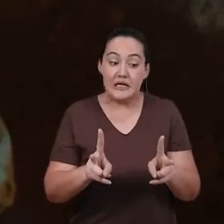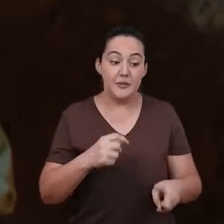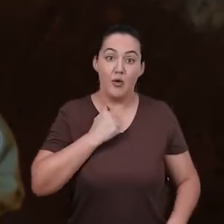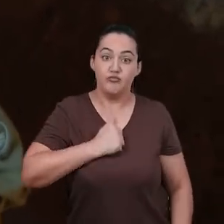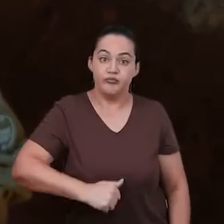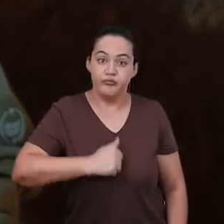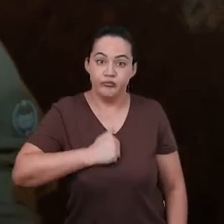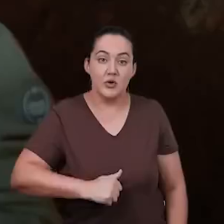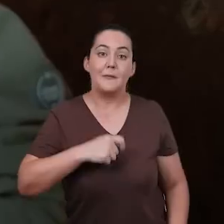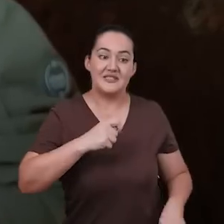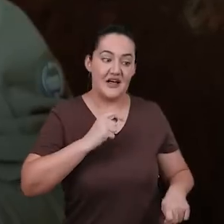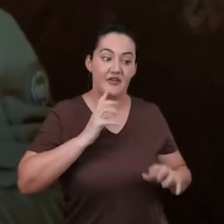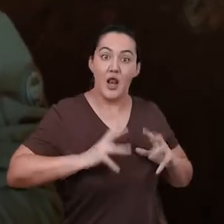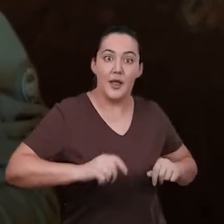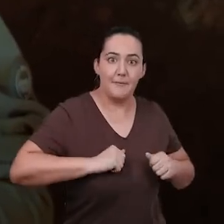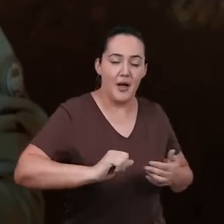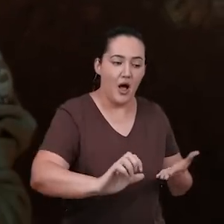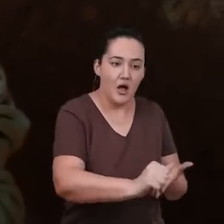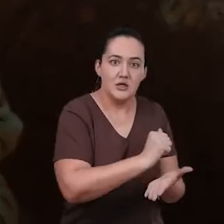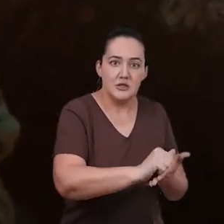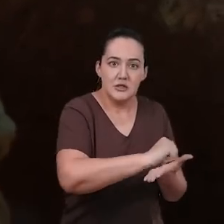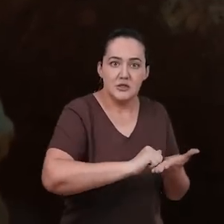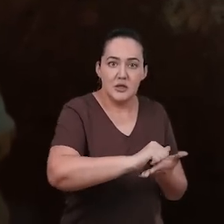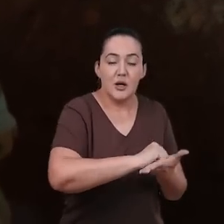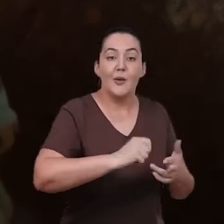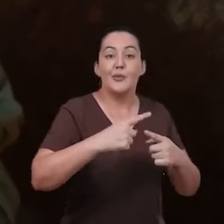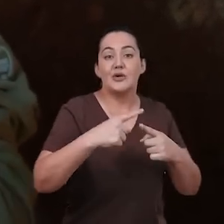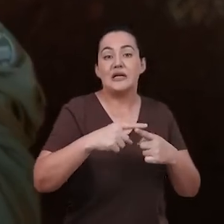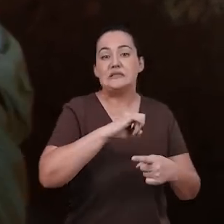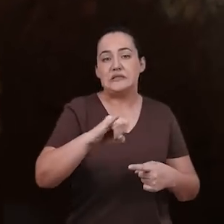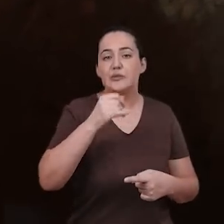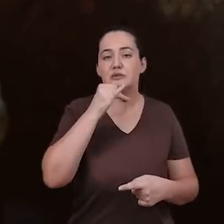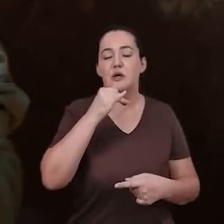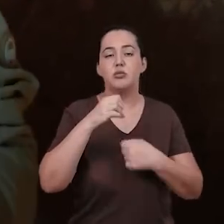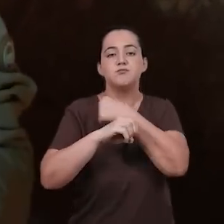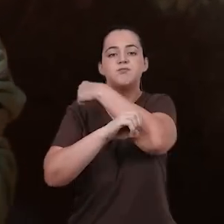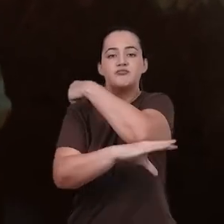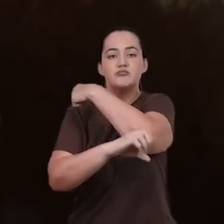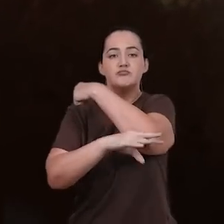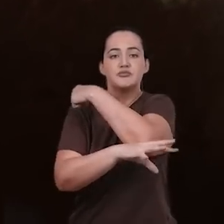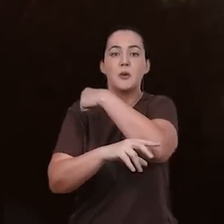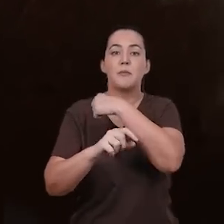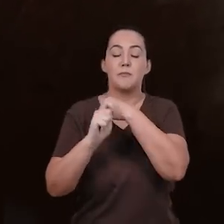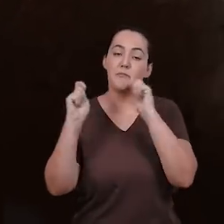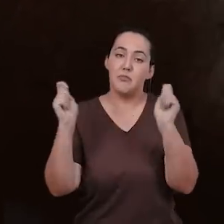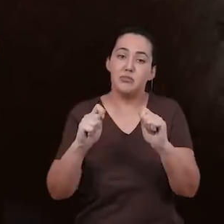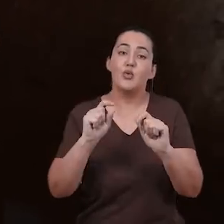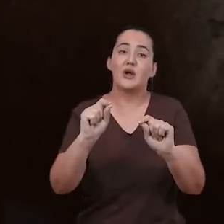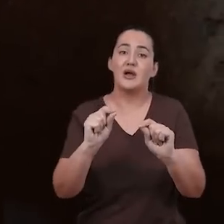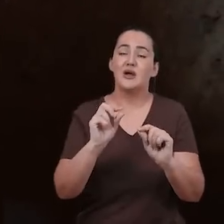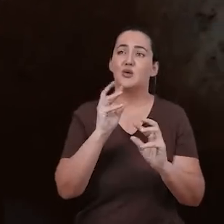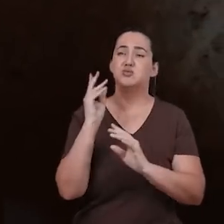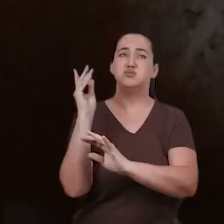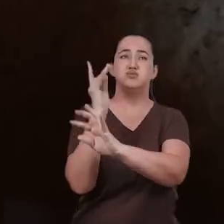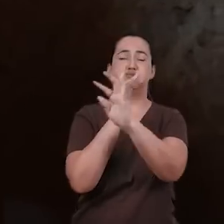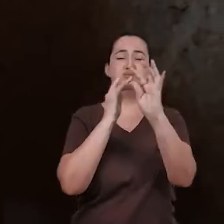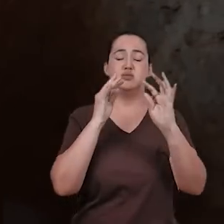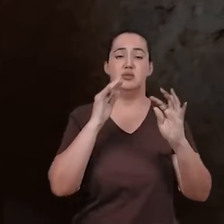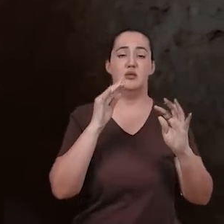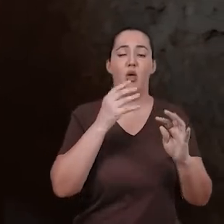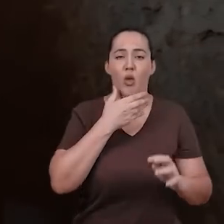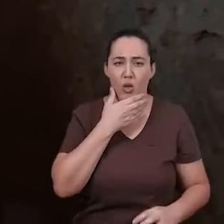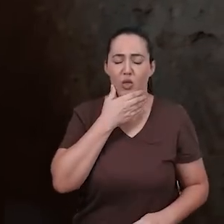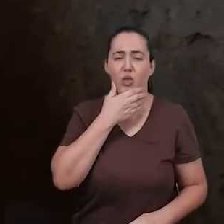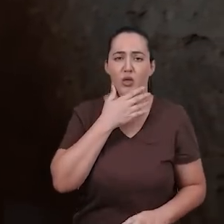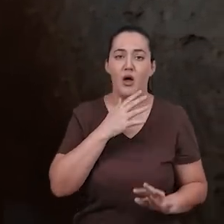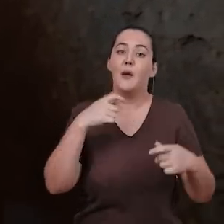fezes dos animais, porque todo o gás que aquilo ia produzindo podia intoxicá-los. Ou seja, havia uma verdadeira engenharia